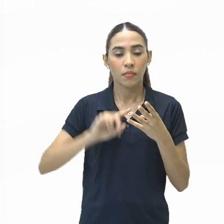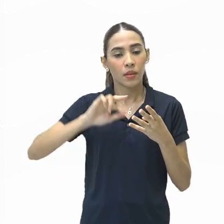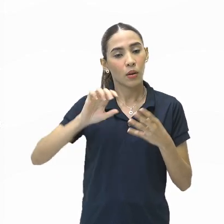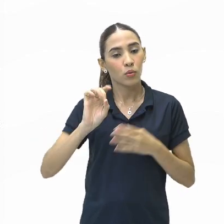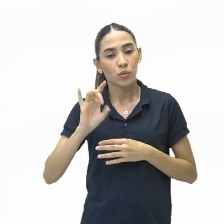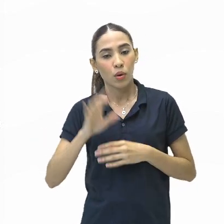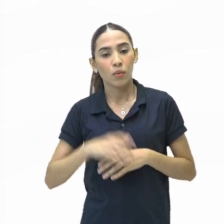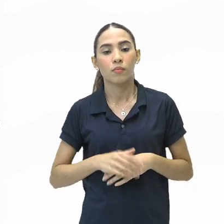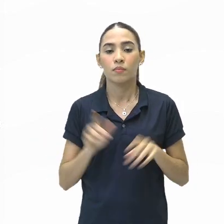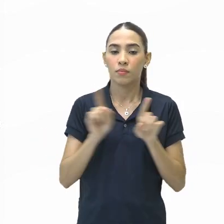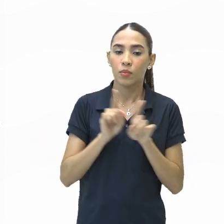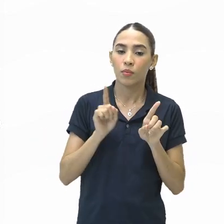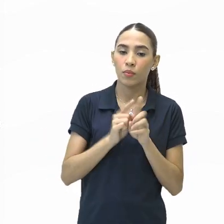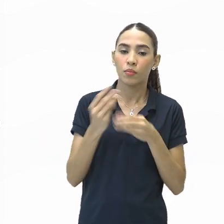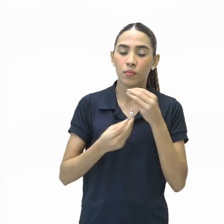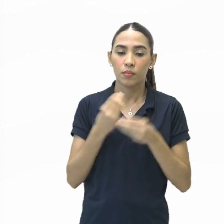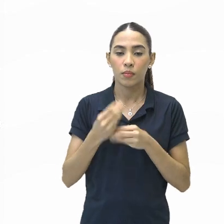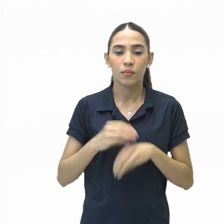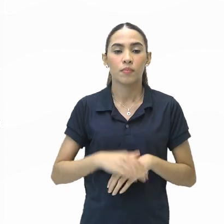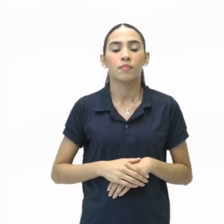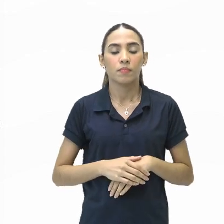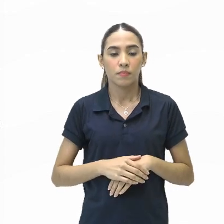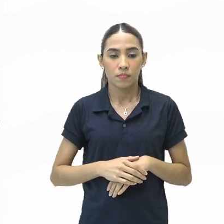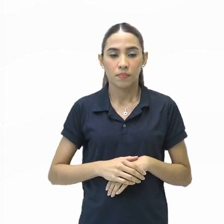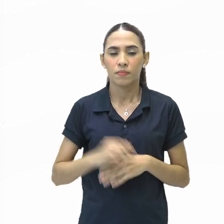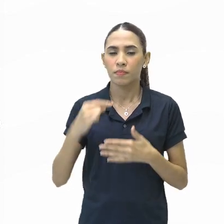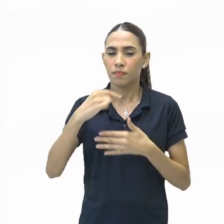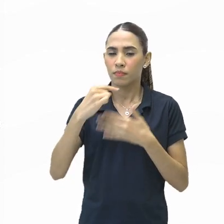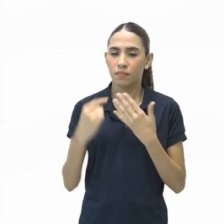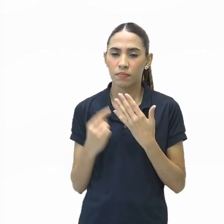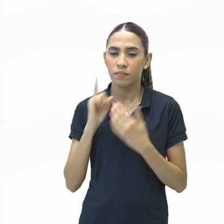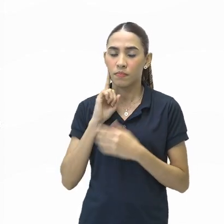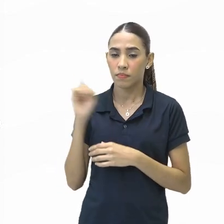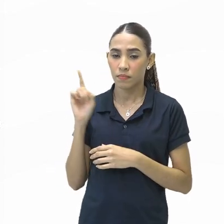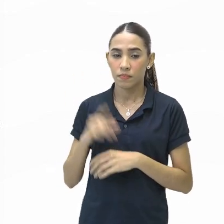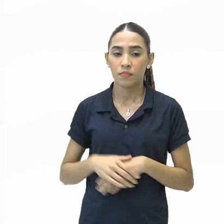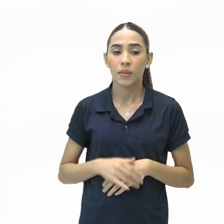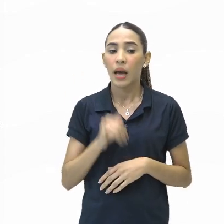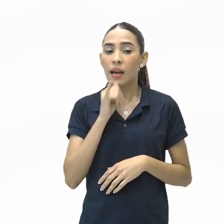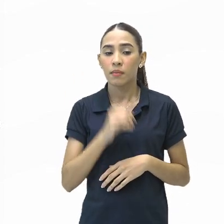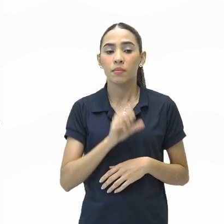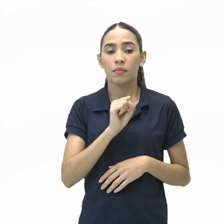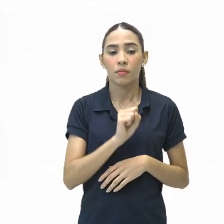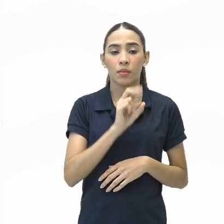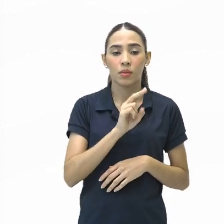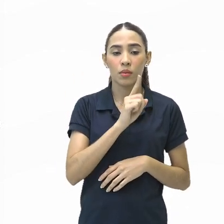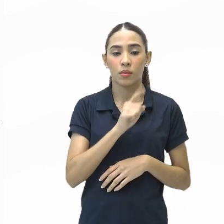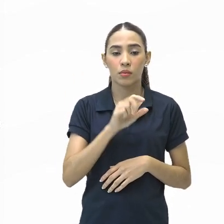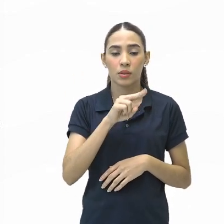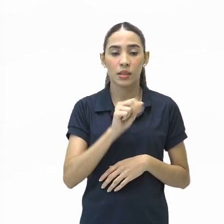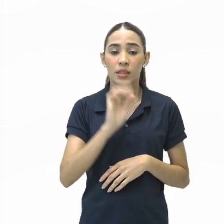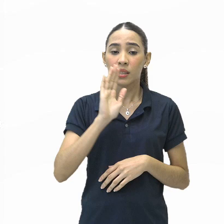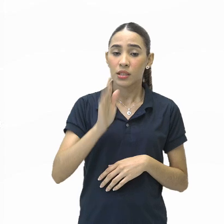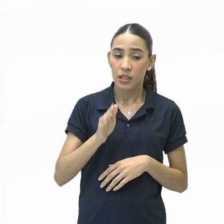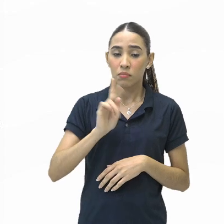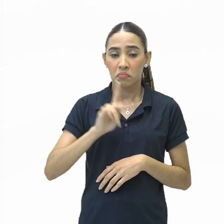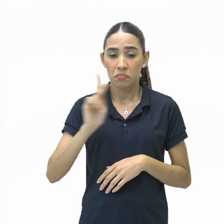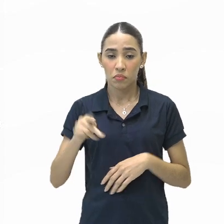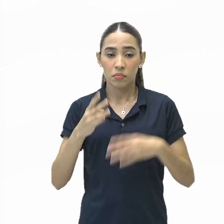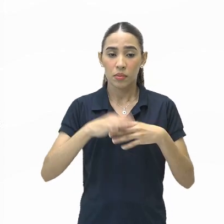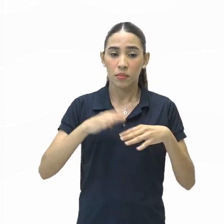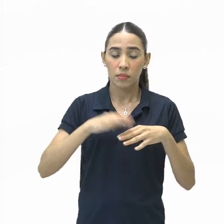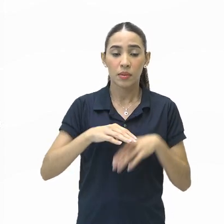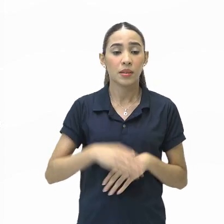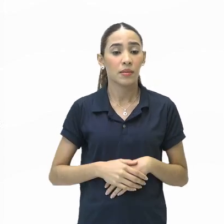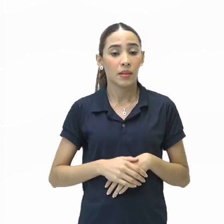não só, como também, não apenas, bem como. E o exemplo diz o seguinte: Suzana já foi professora de matemática.